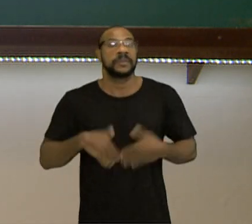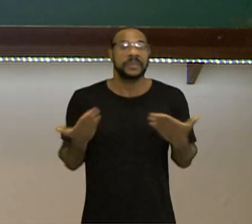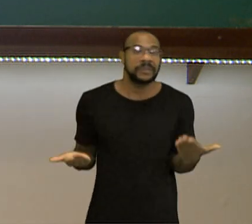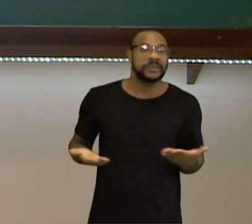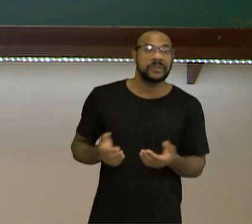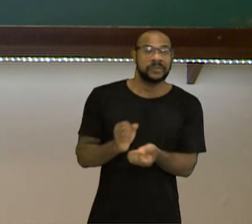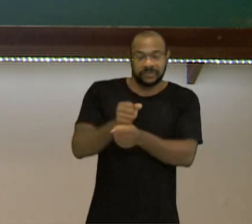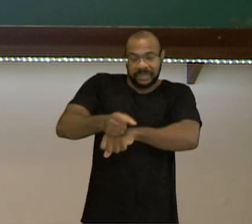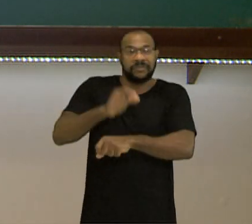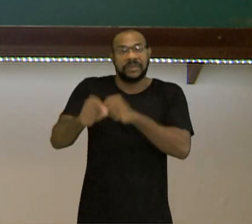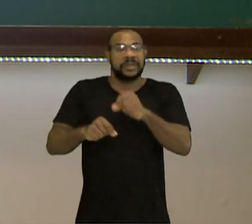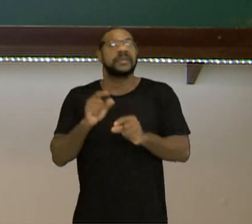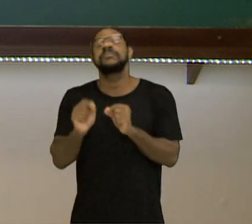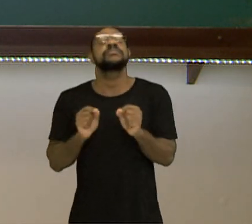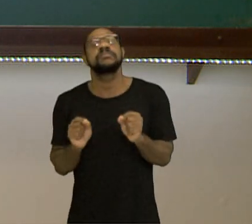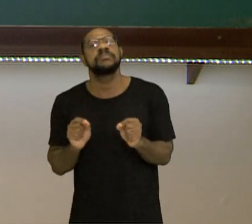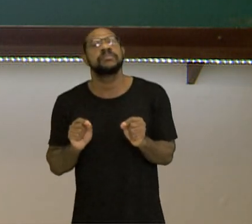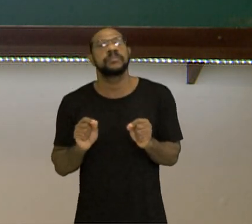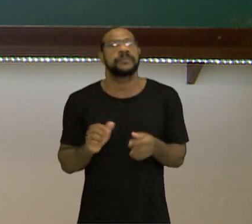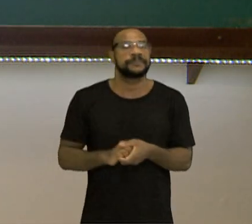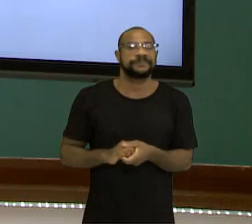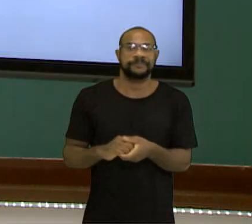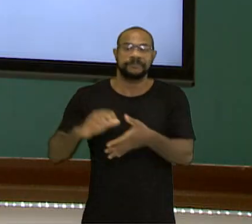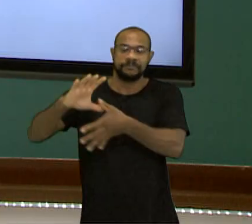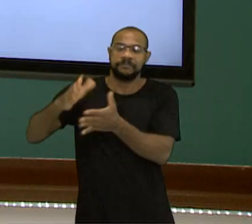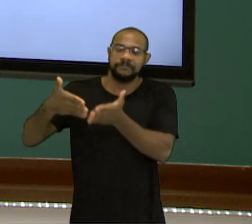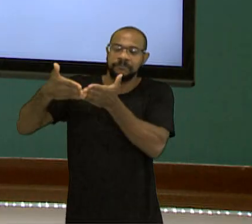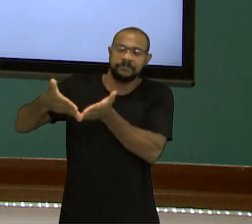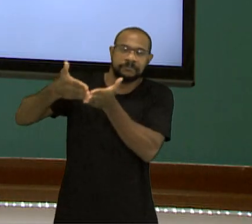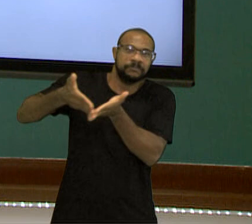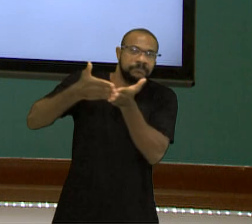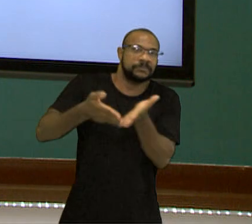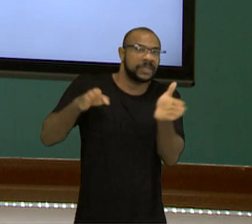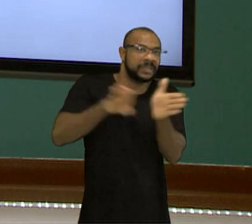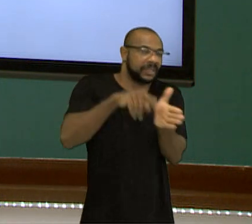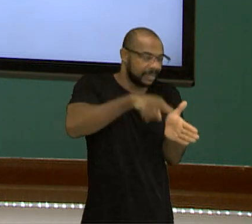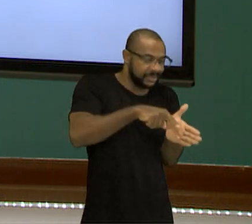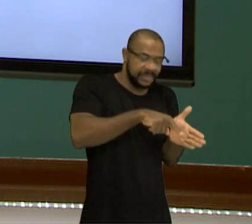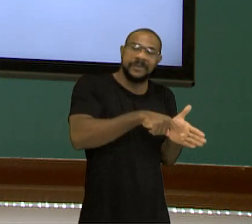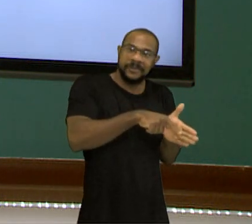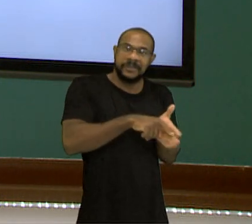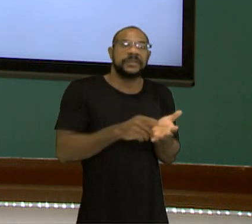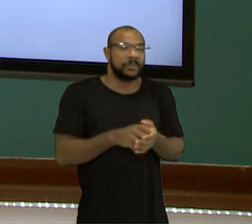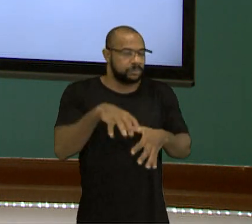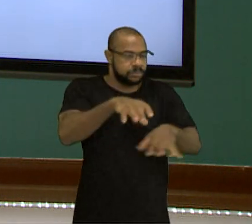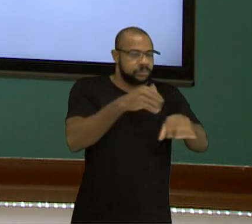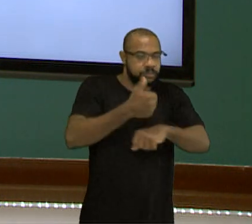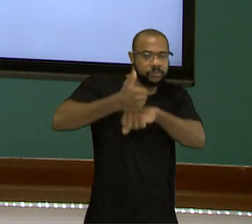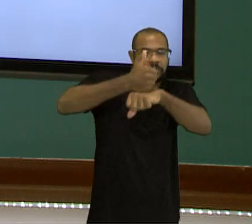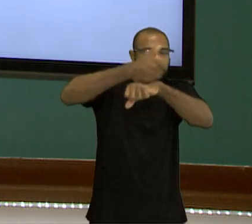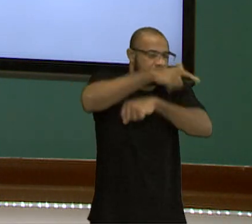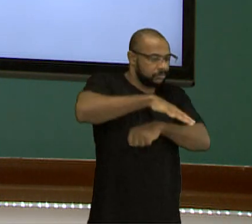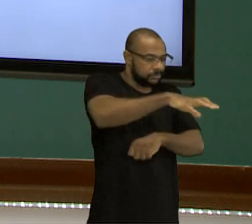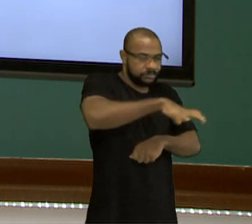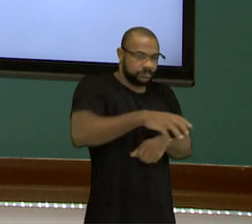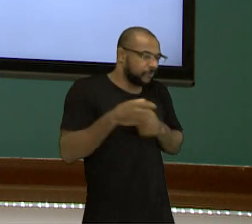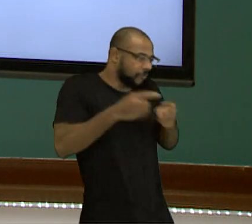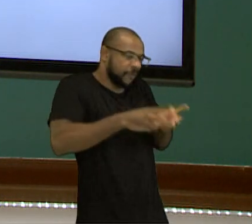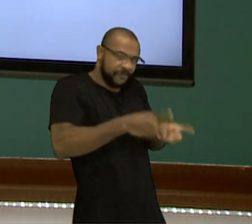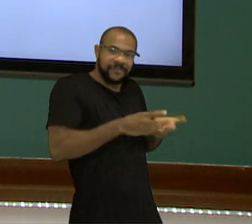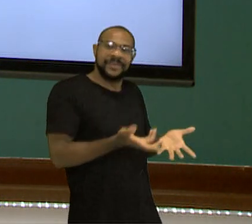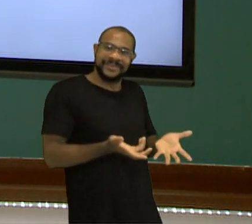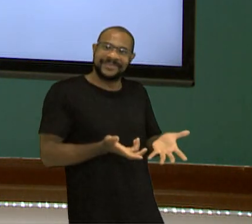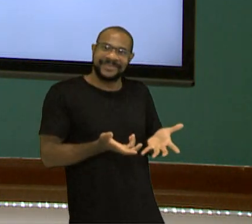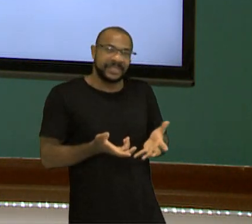eles eram transportados até a América, onde eram vendidos para os colonos. Então eram retirados do continente africano e